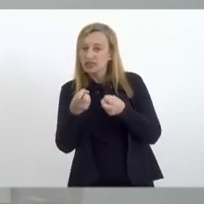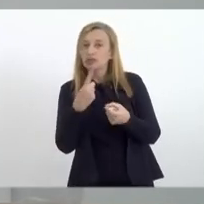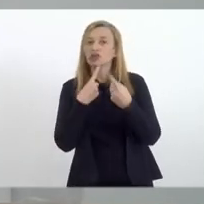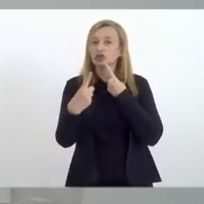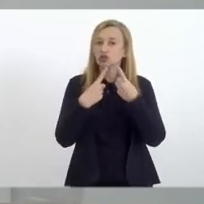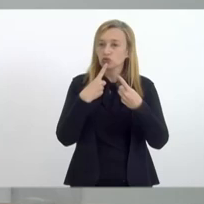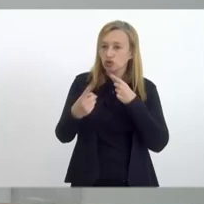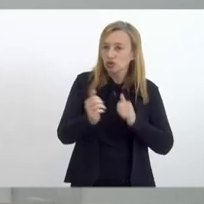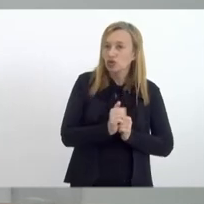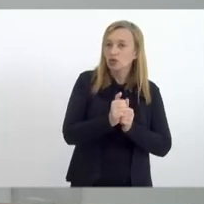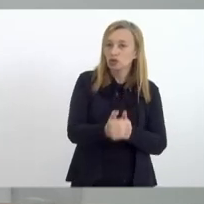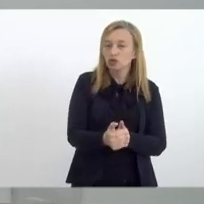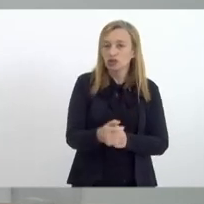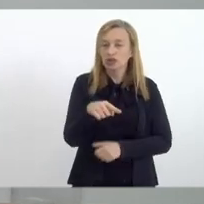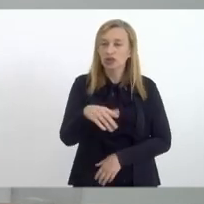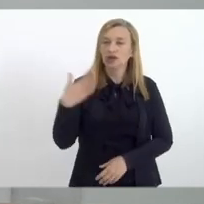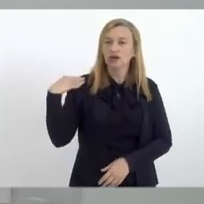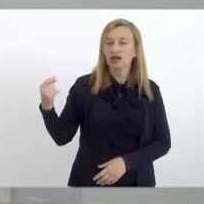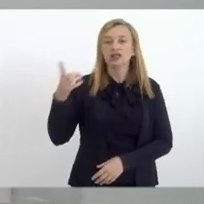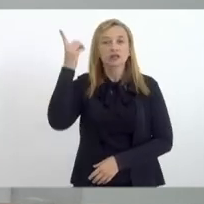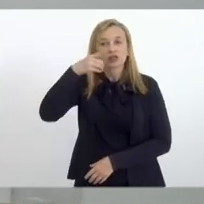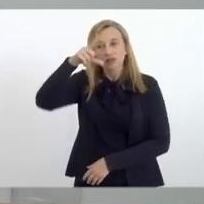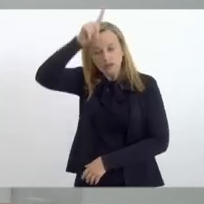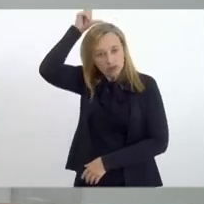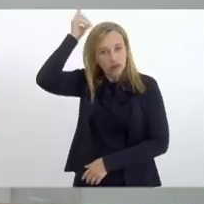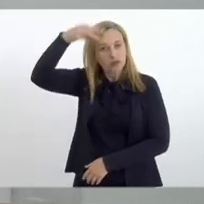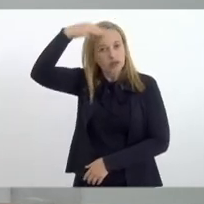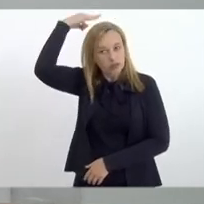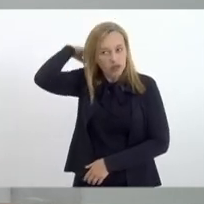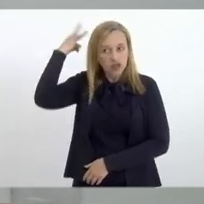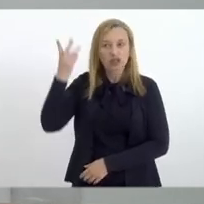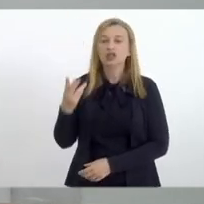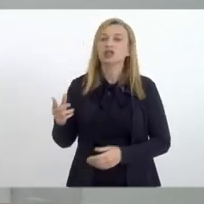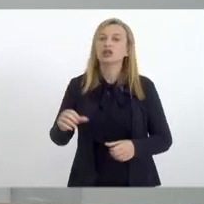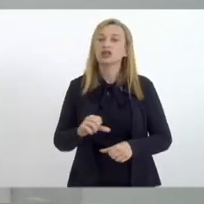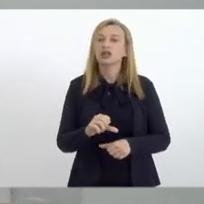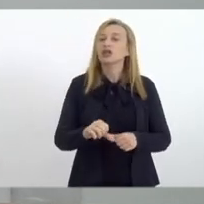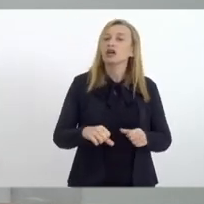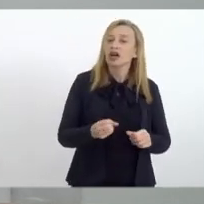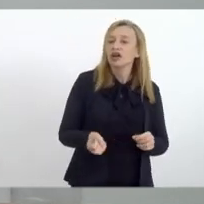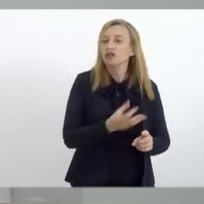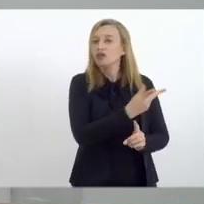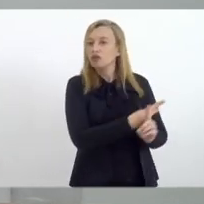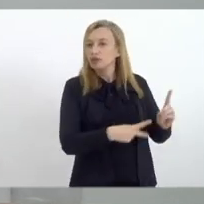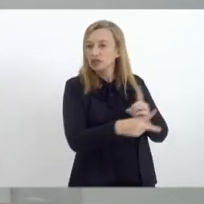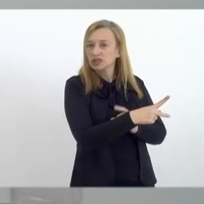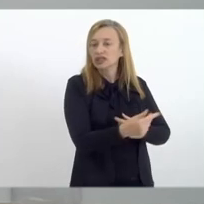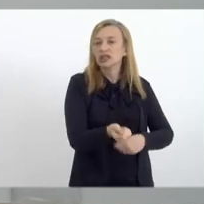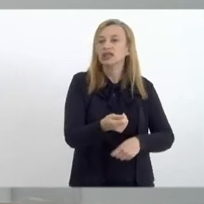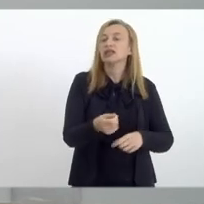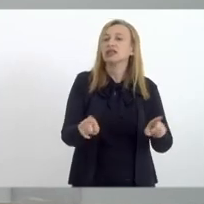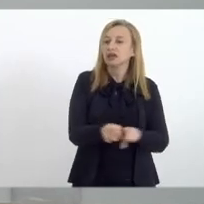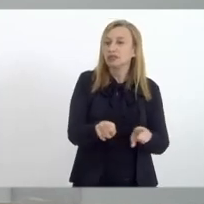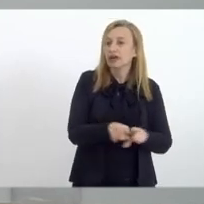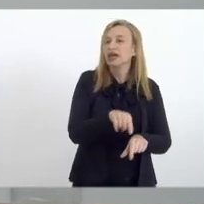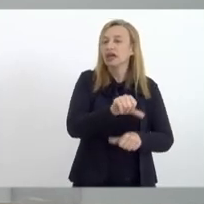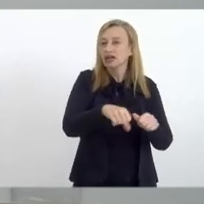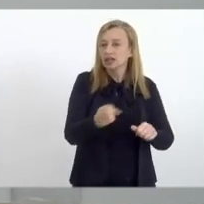que conduzia aqui ao lado do deputado Luiz Paulo, do deputado Márcio Pacheco, da reforma previdenciária e da reforma administrativa para os servidores